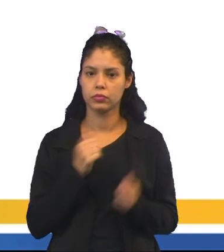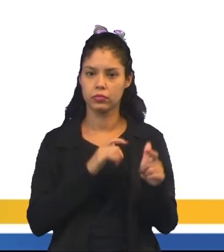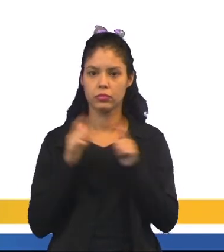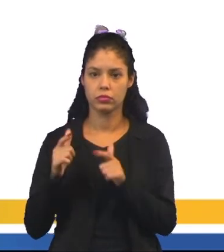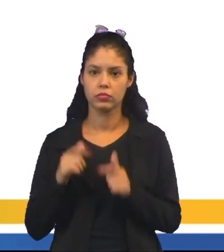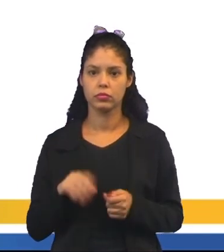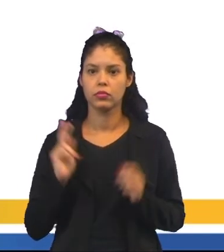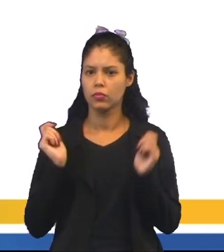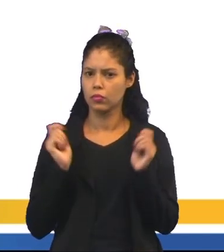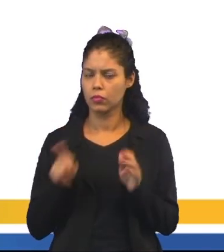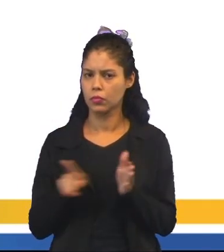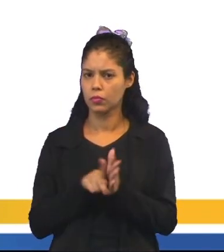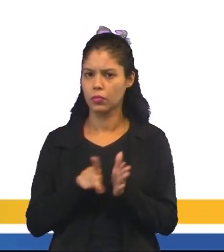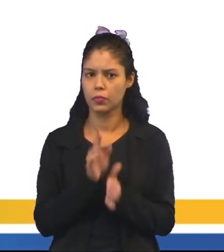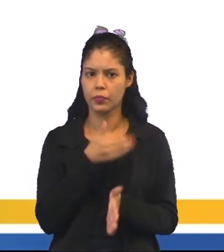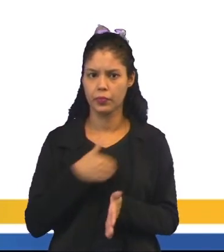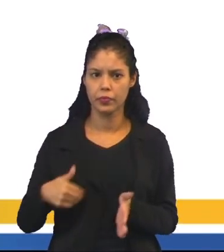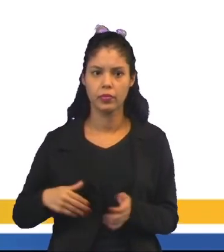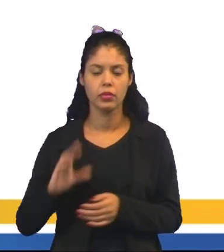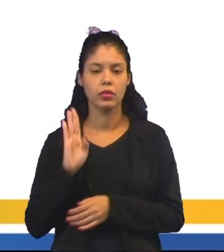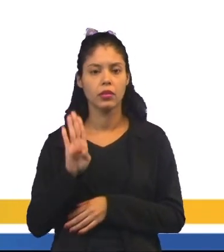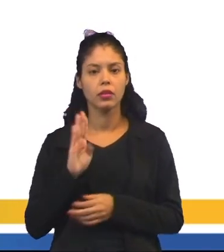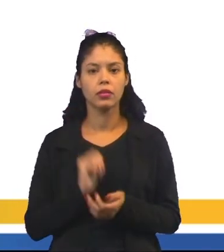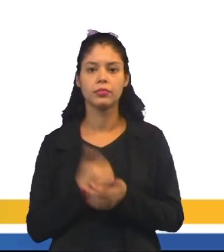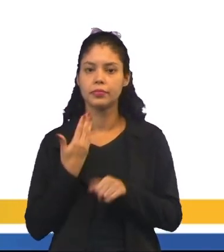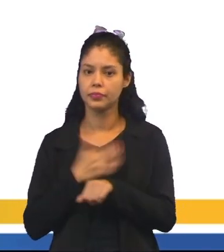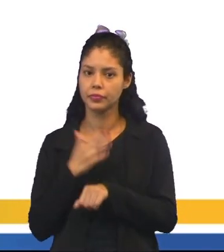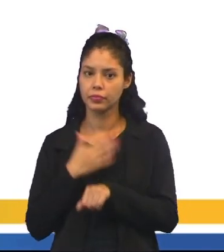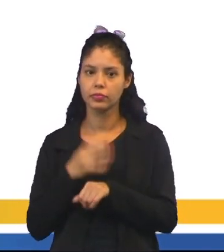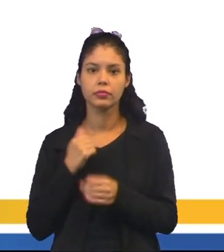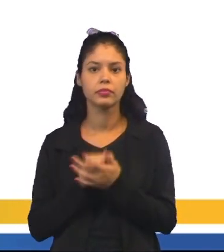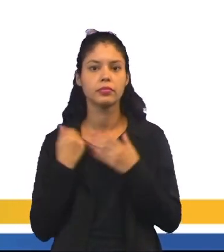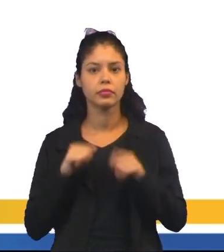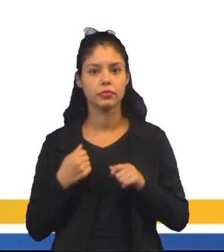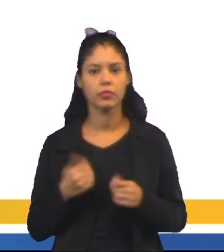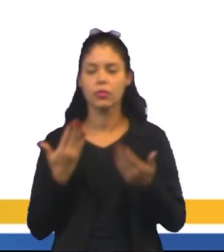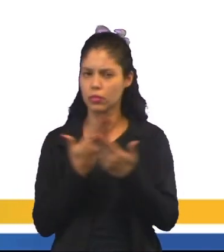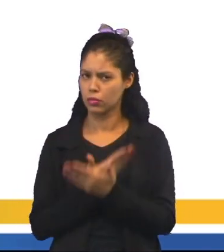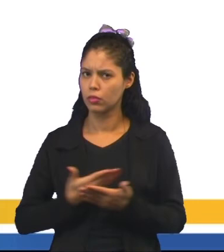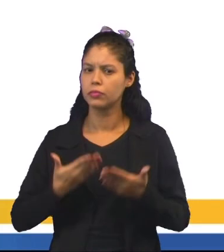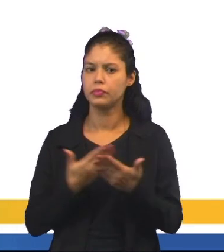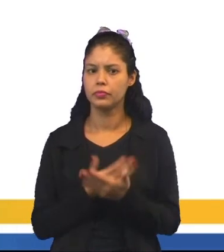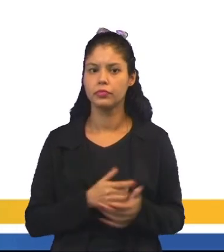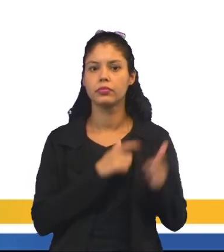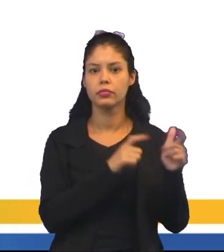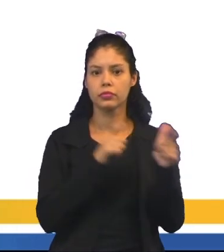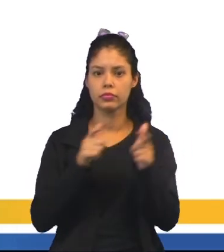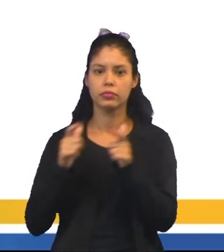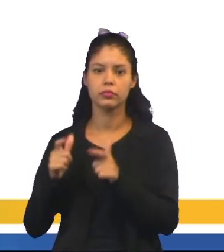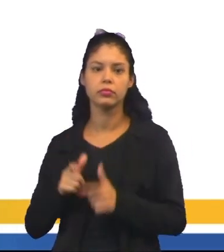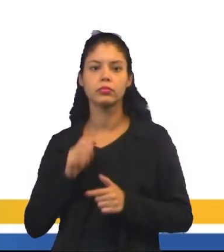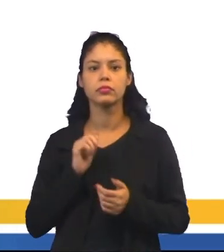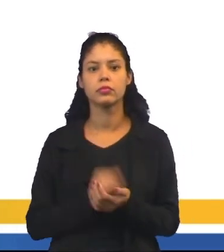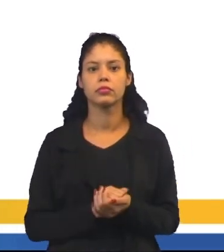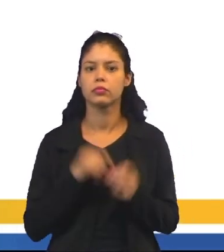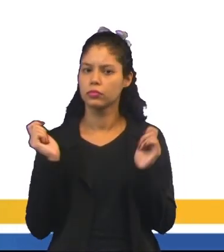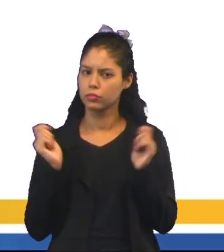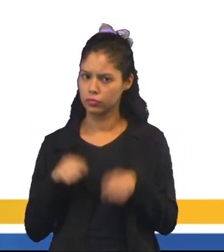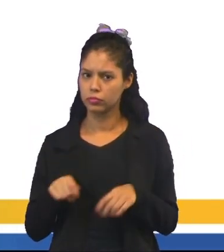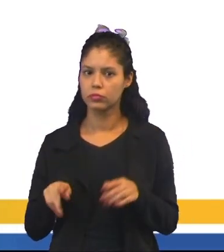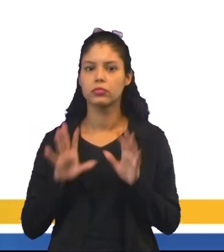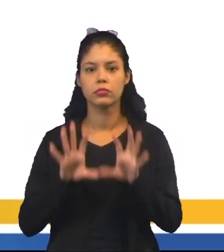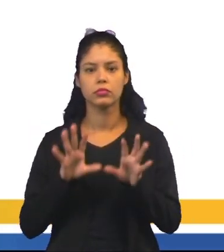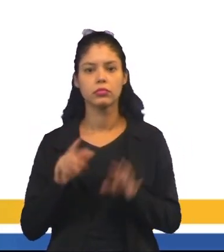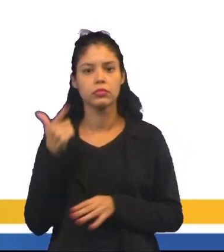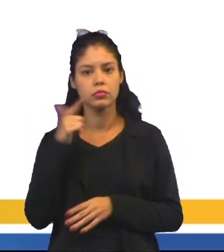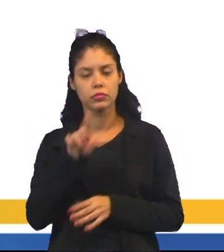apropriar dos locais, pois são públicos. Letra B, os praticantes devem preservar os locais,